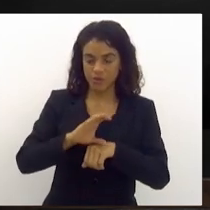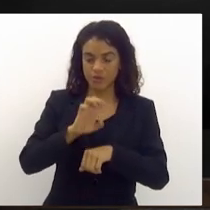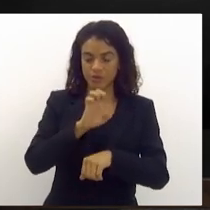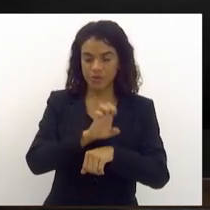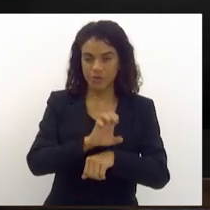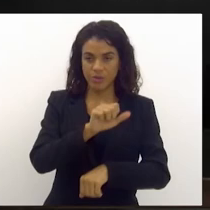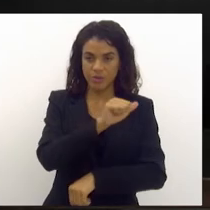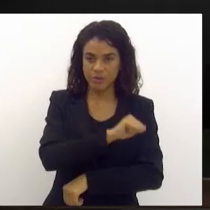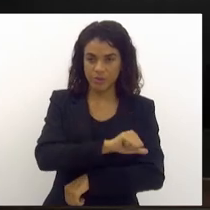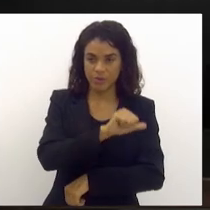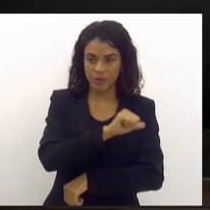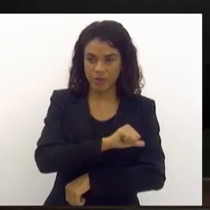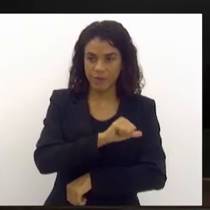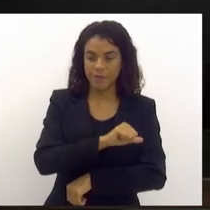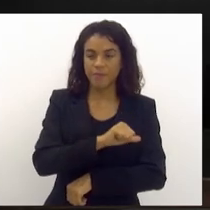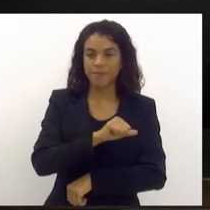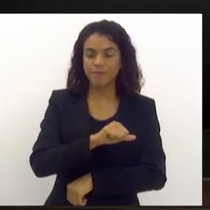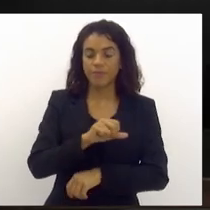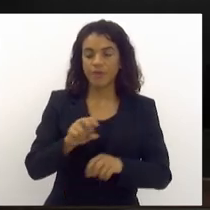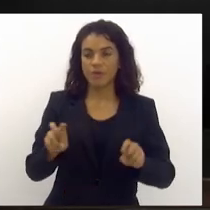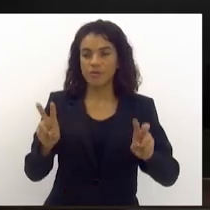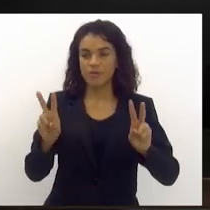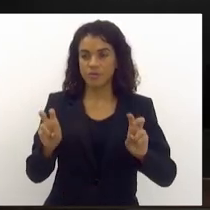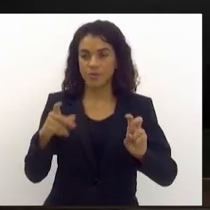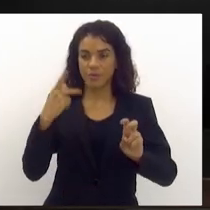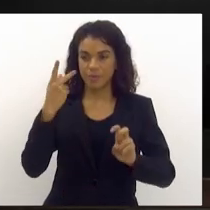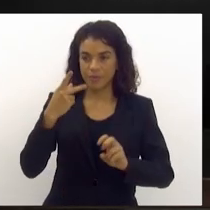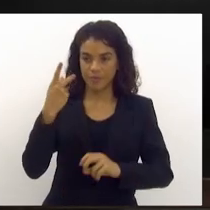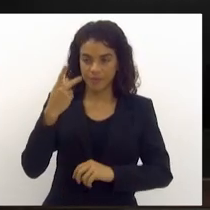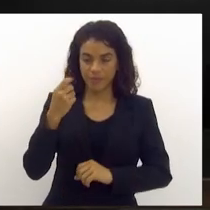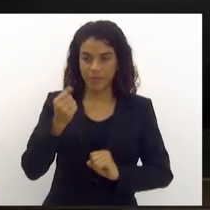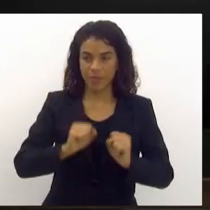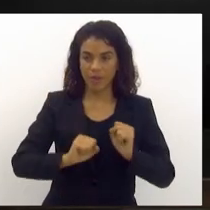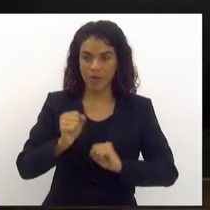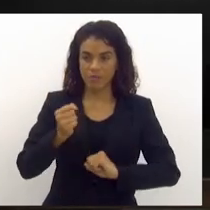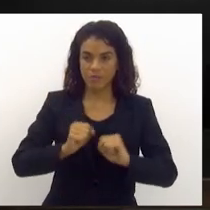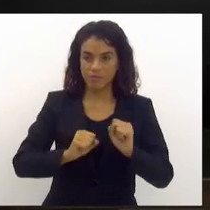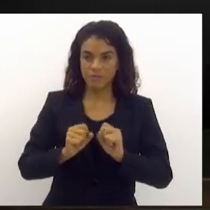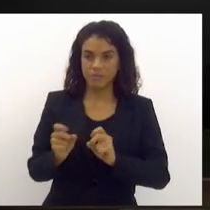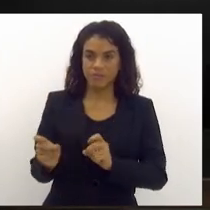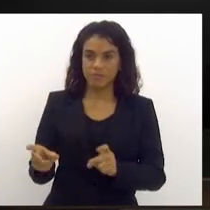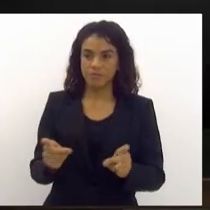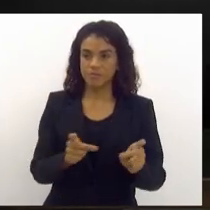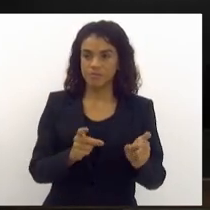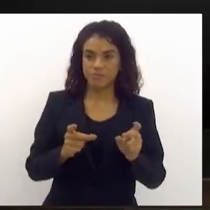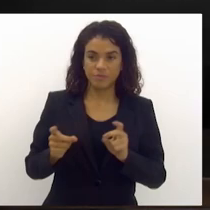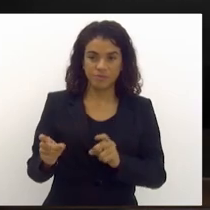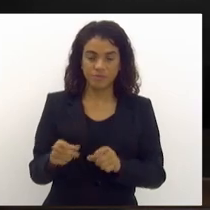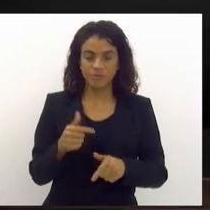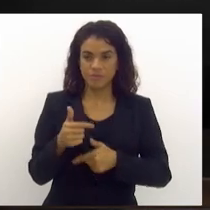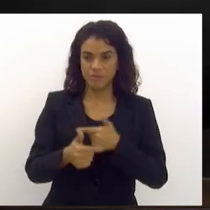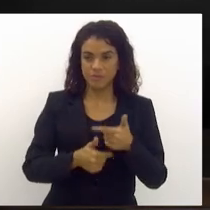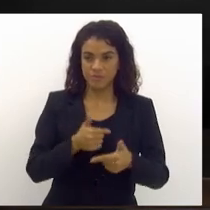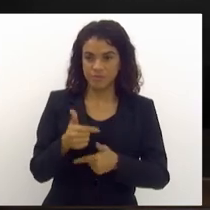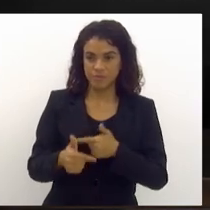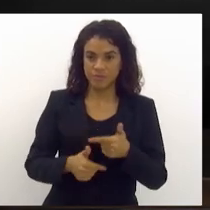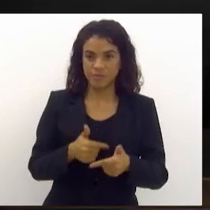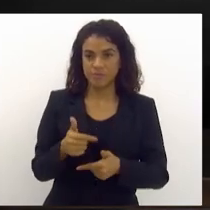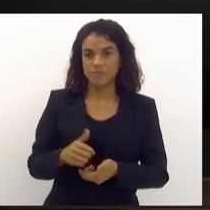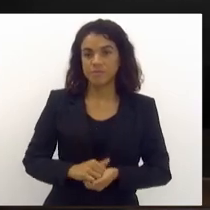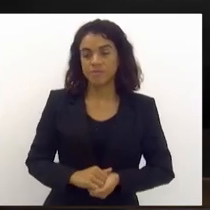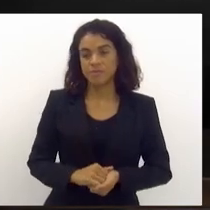Rio de Janeiro, que versa sobre política industrial, comercial e de serviços.